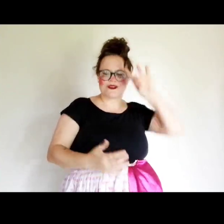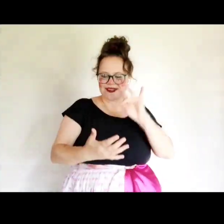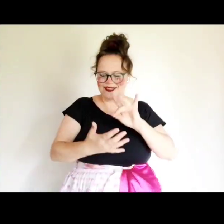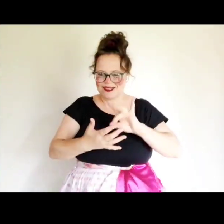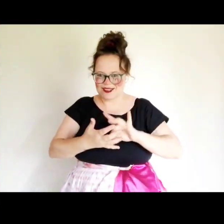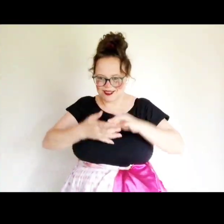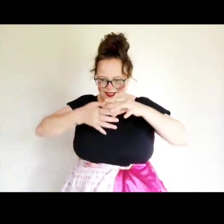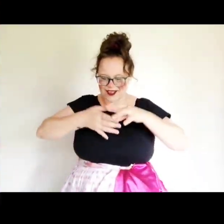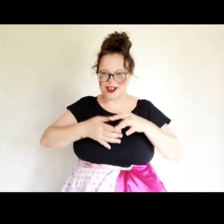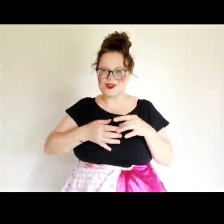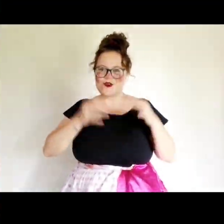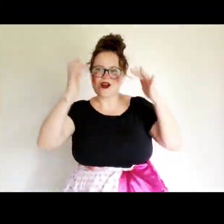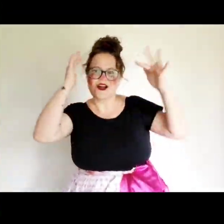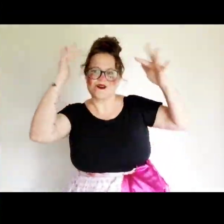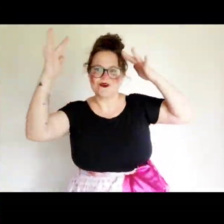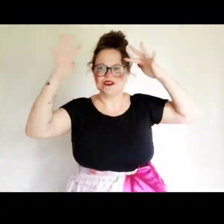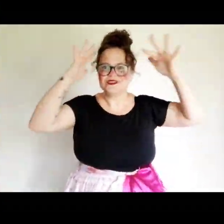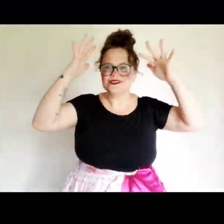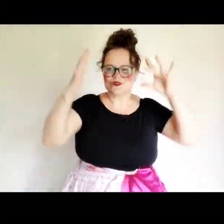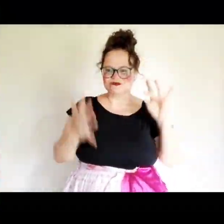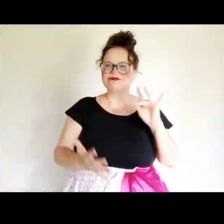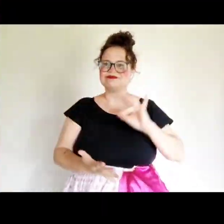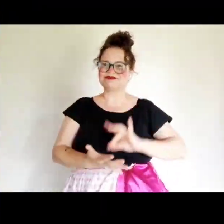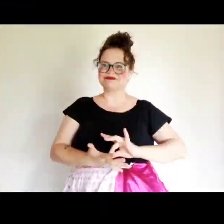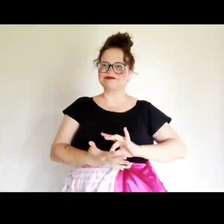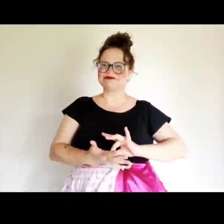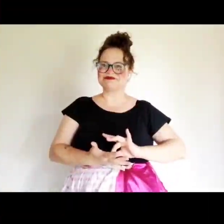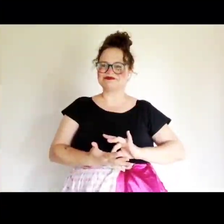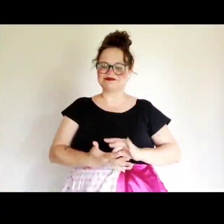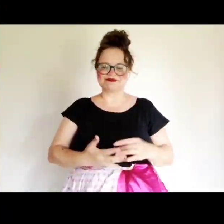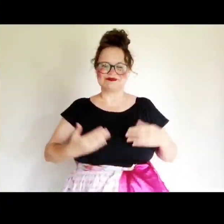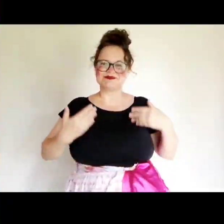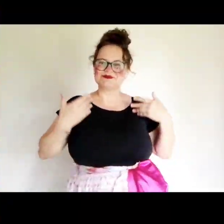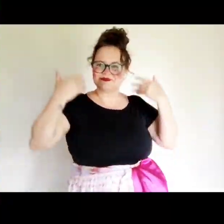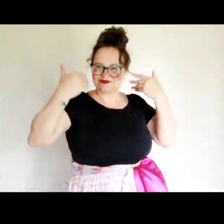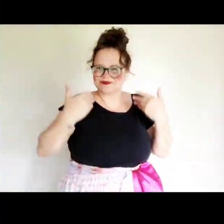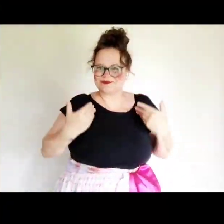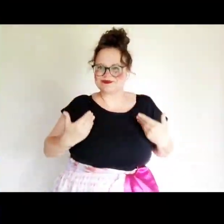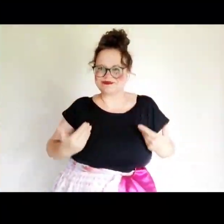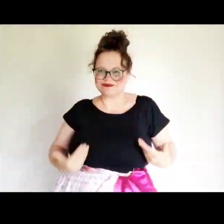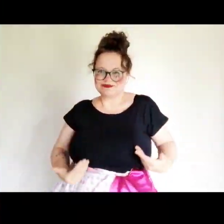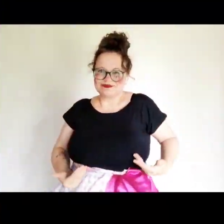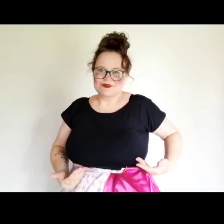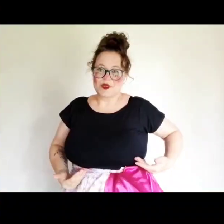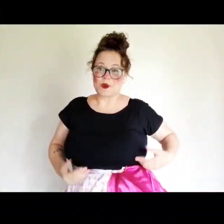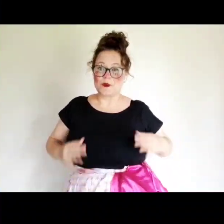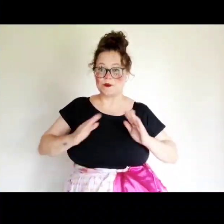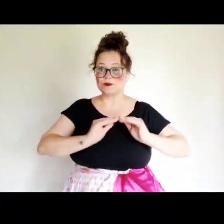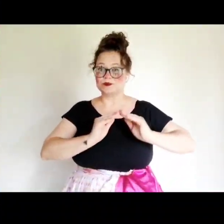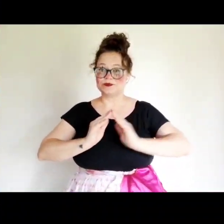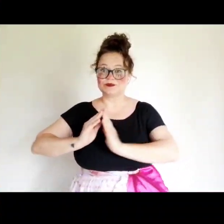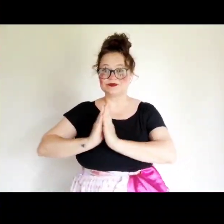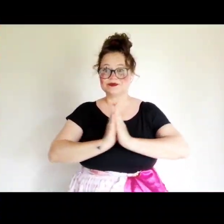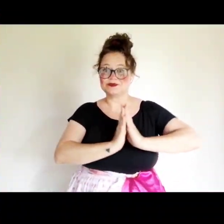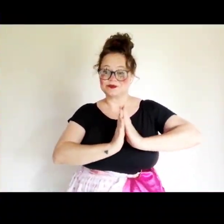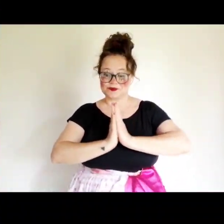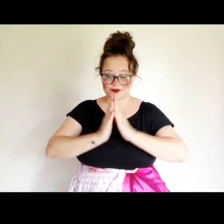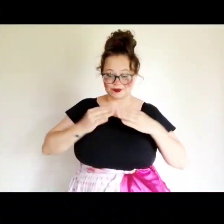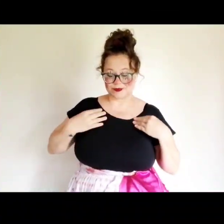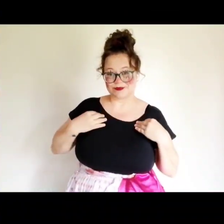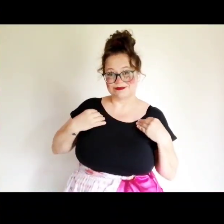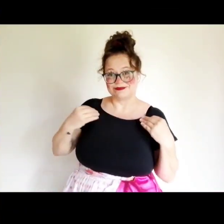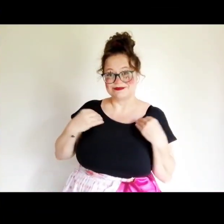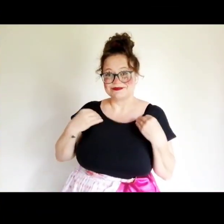fatos imaginários. Humilha, humilha, humilha. Drag de pano, boneca de pano.